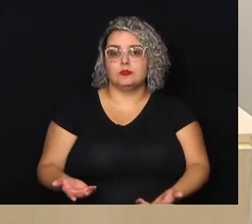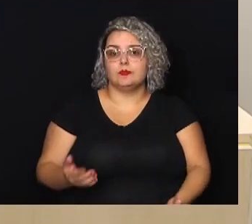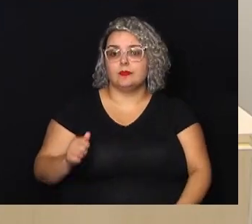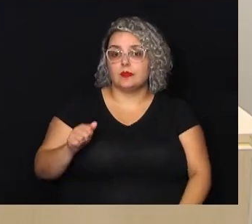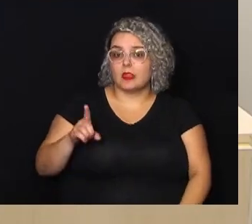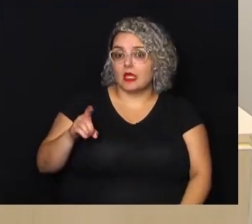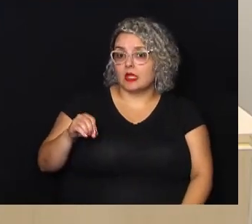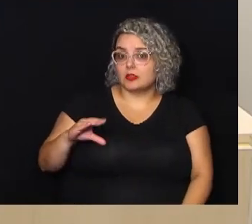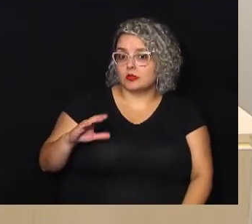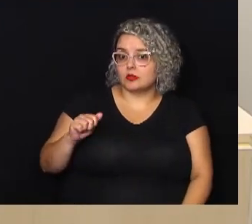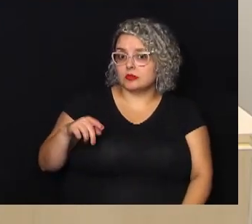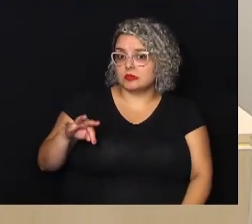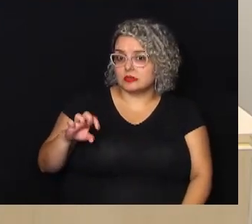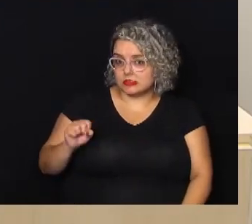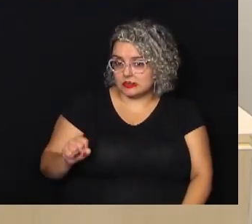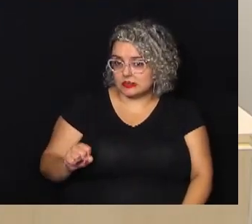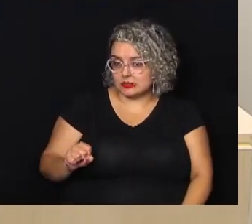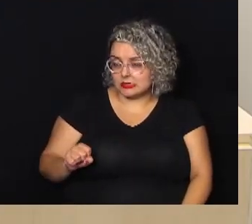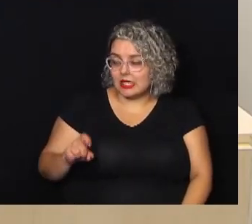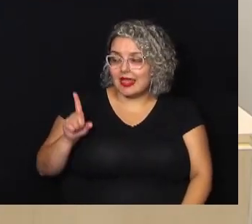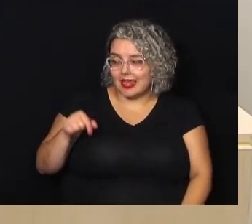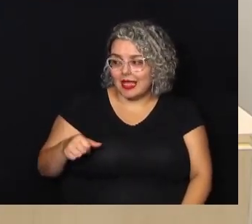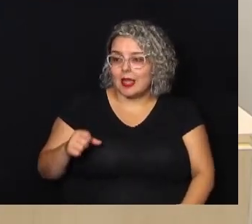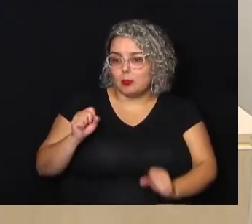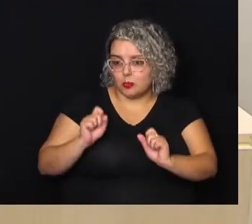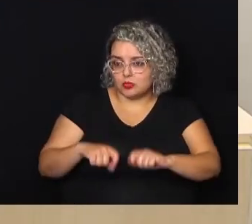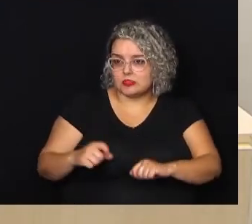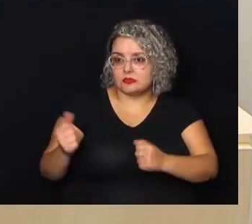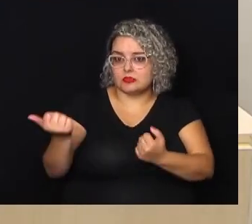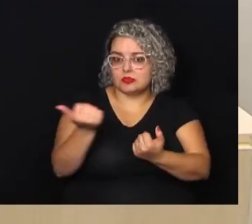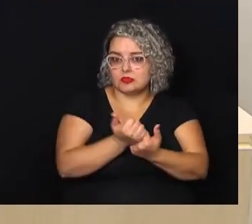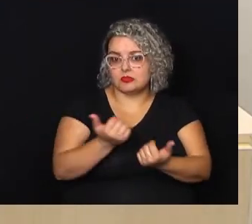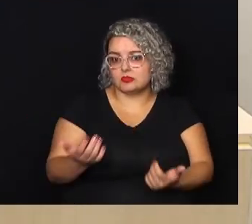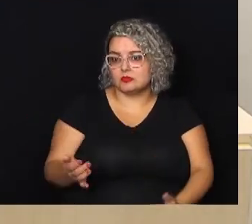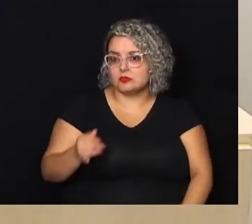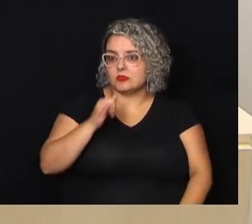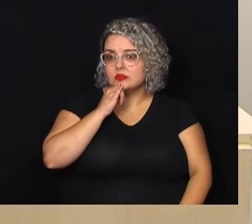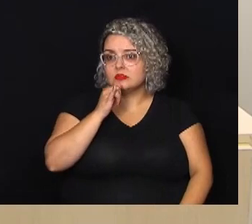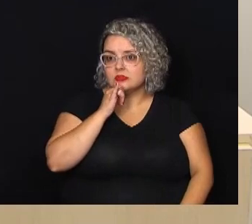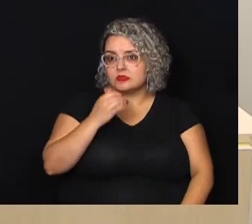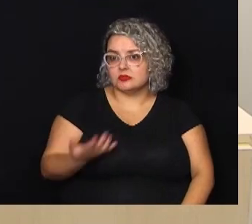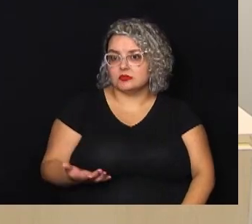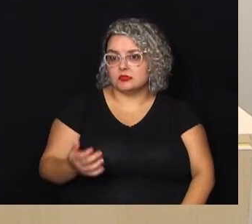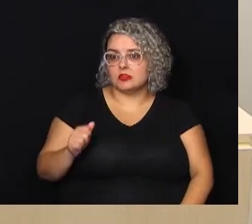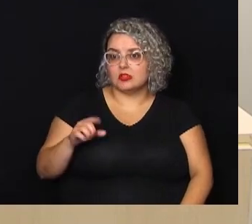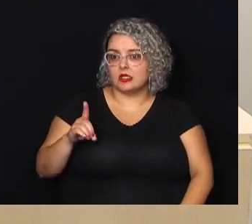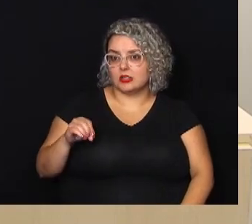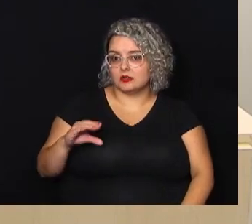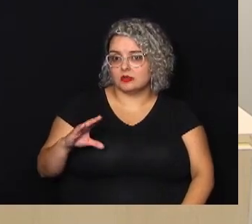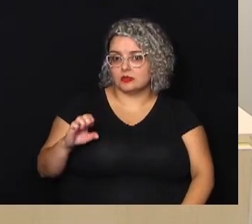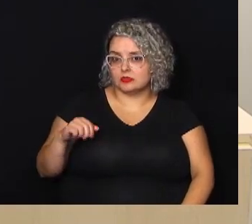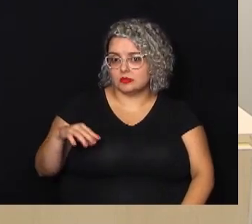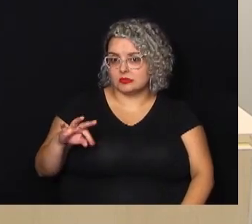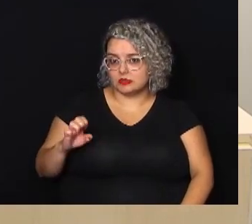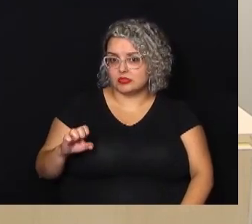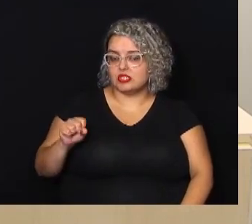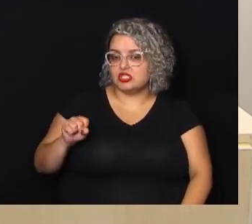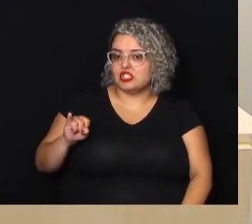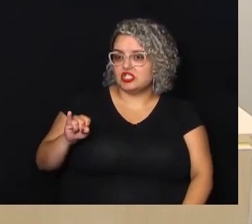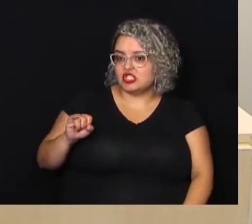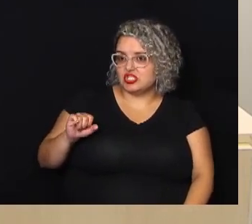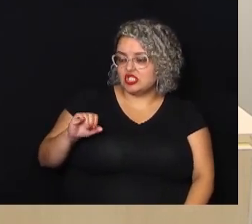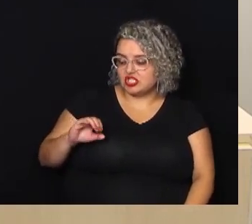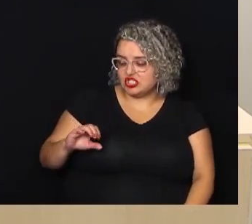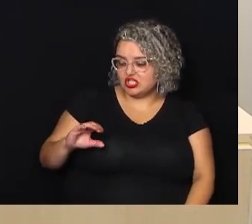com adoçantes. É possível fazer essa substituição, por exemplo, usando esses adoçantes xilitol